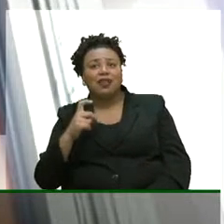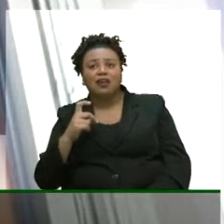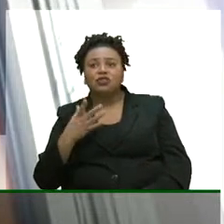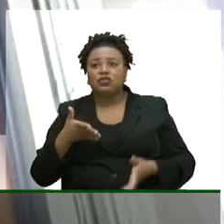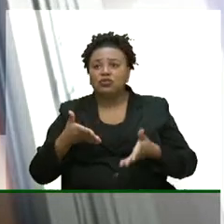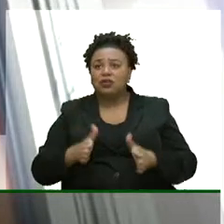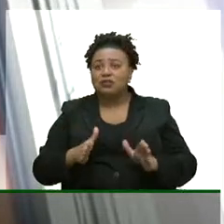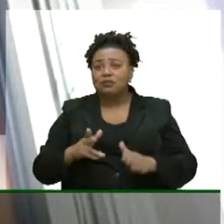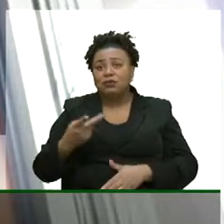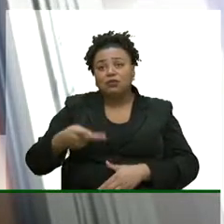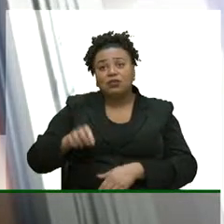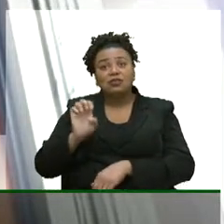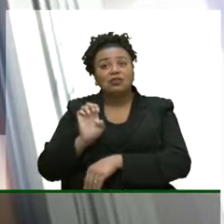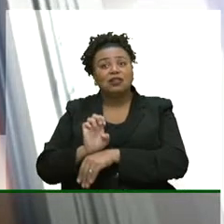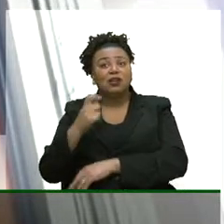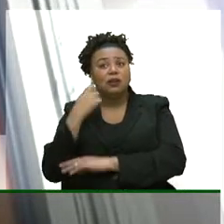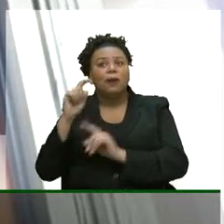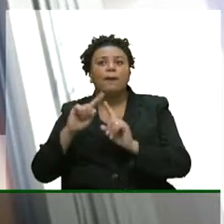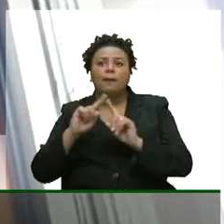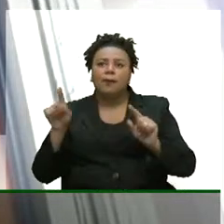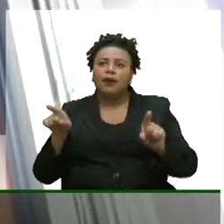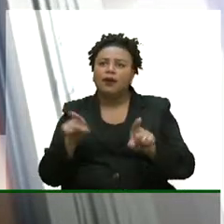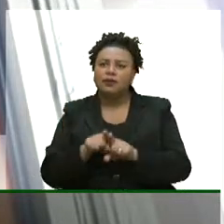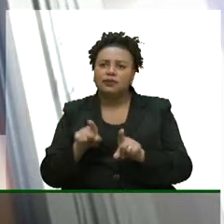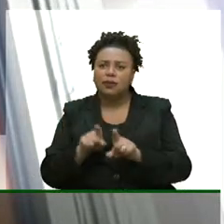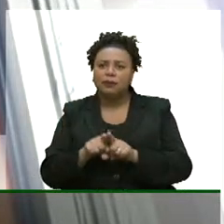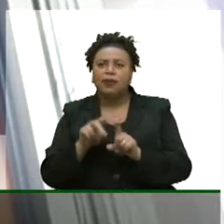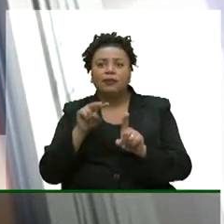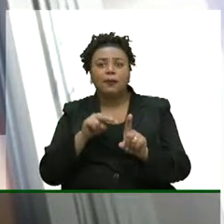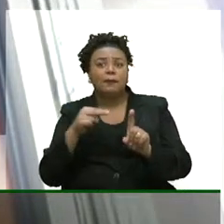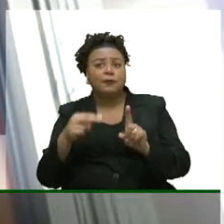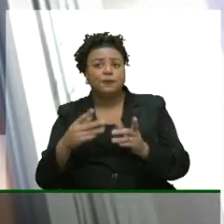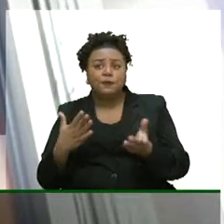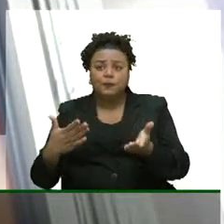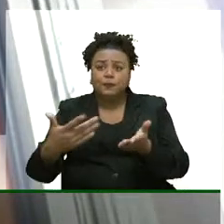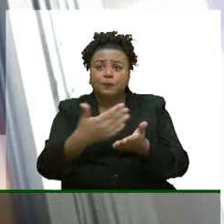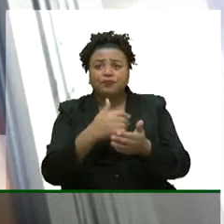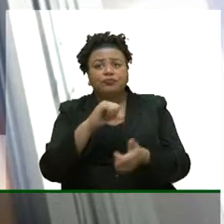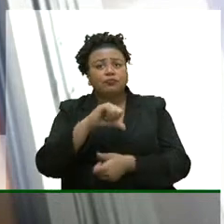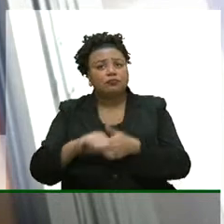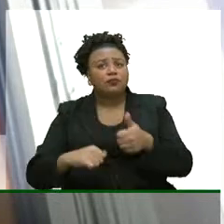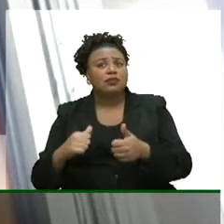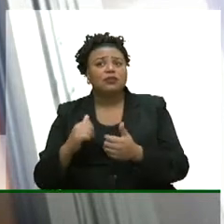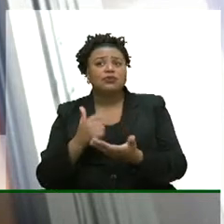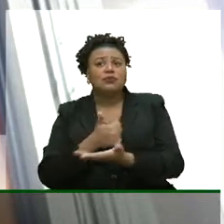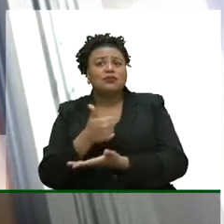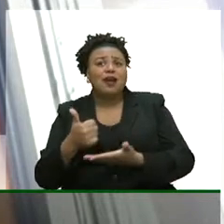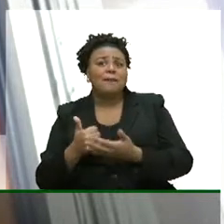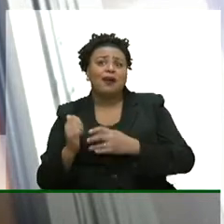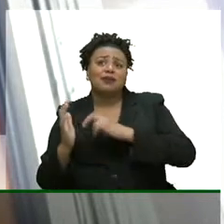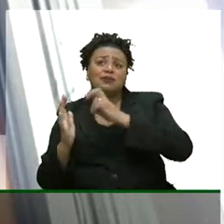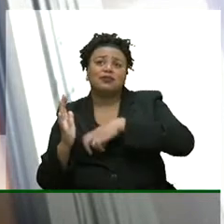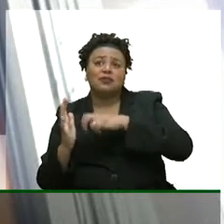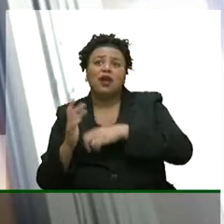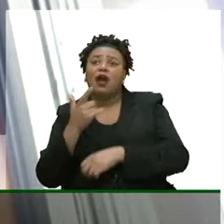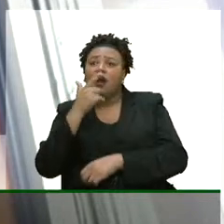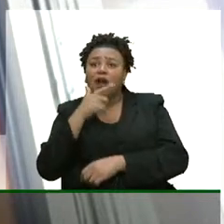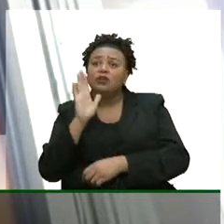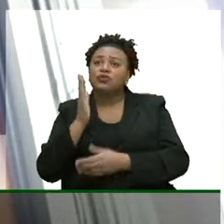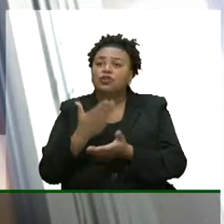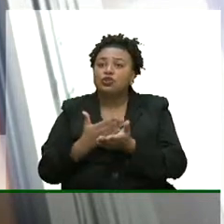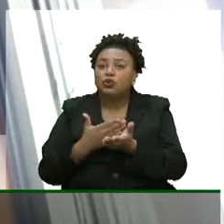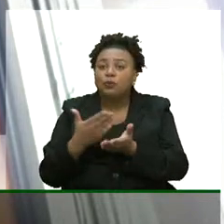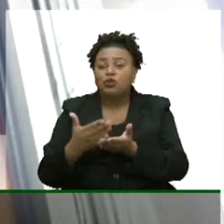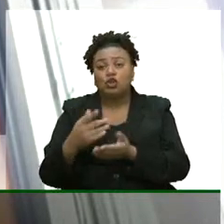estado do Rio Grande do Sul, mas também enfrentar a questão do ponto de vista da arrecadação e da modificação da matriz tributária. Acho que plantamos uma semente, e quando eu